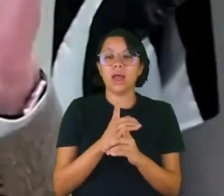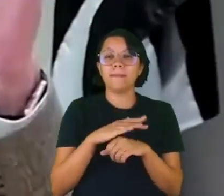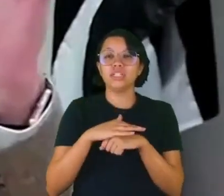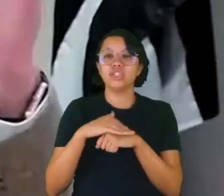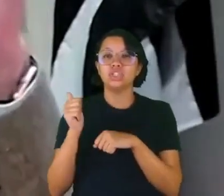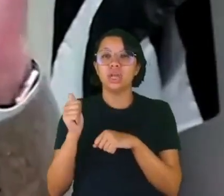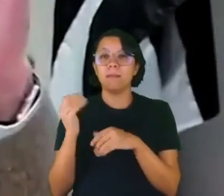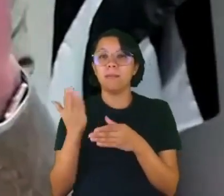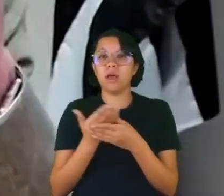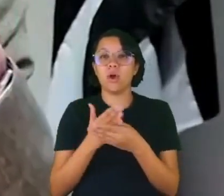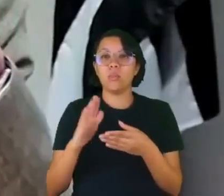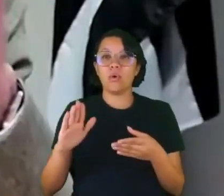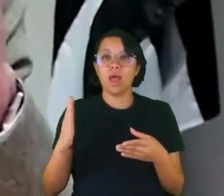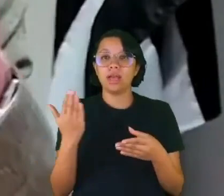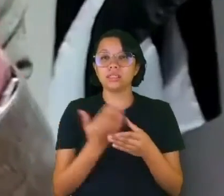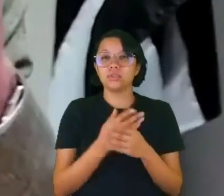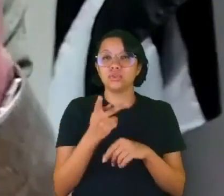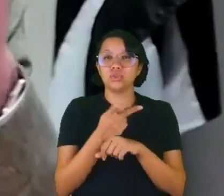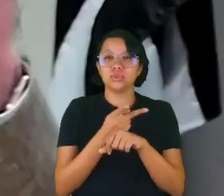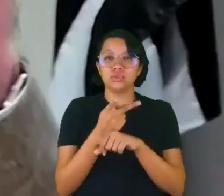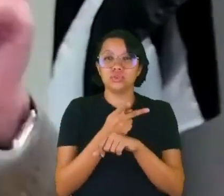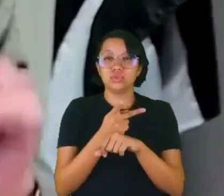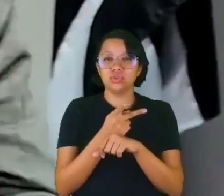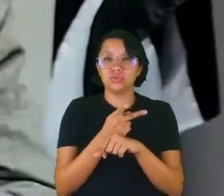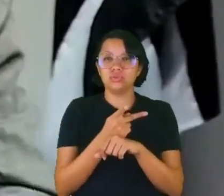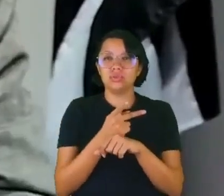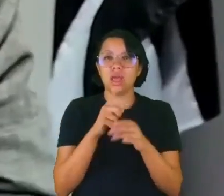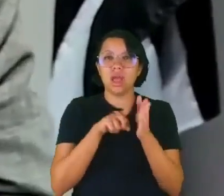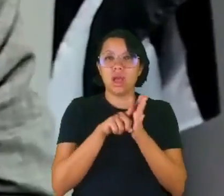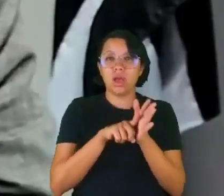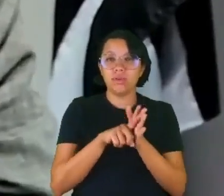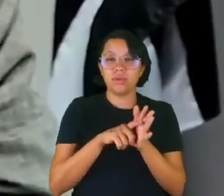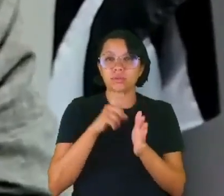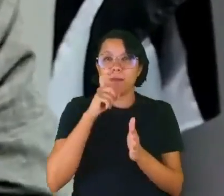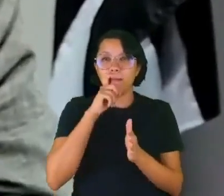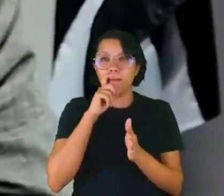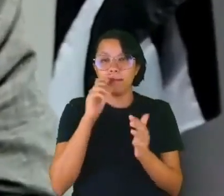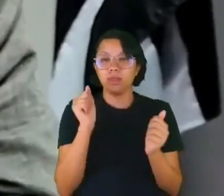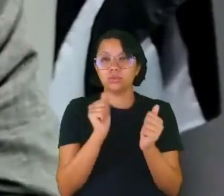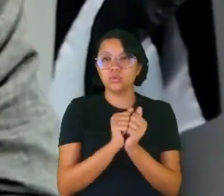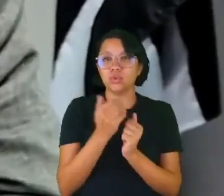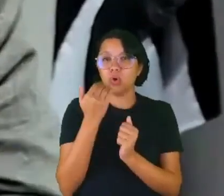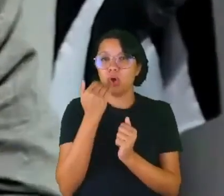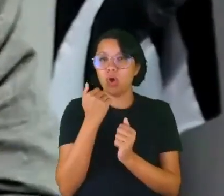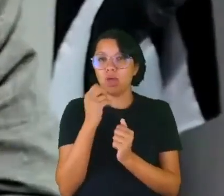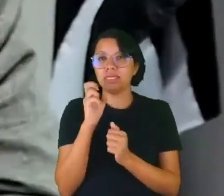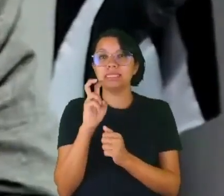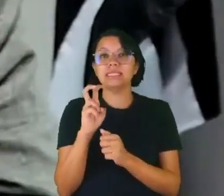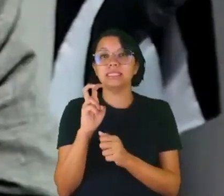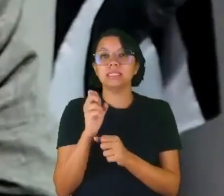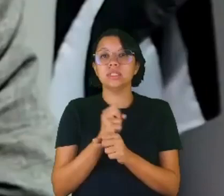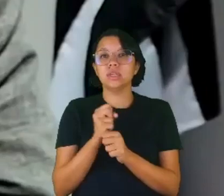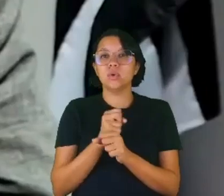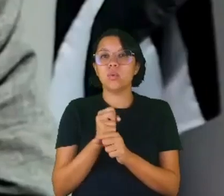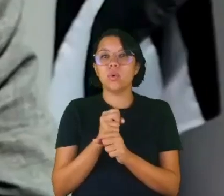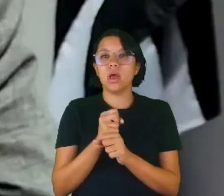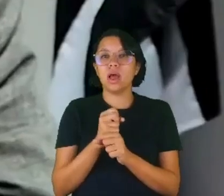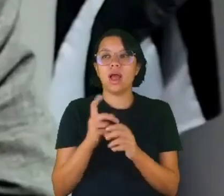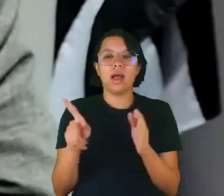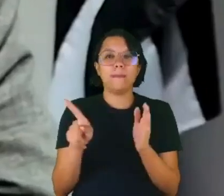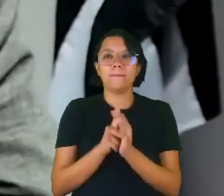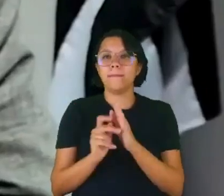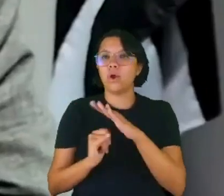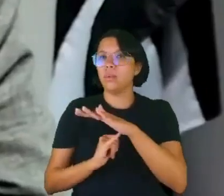citado da ação de investigação de paternidade acumulada com alimentos, 5 anos, que nem a instituição dele dava o endereço e lá